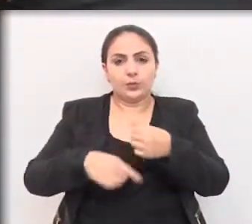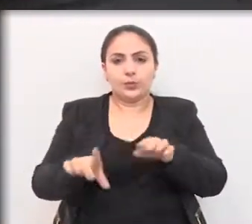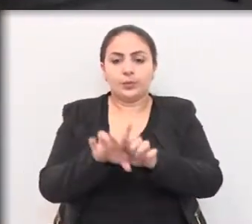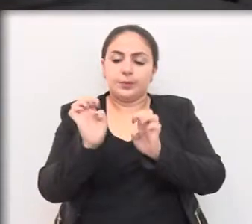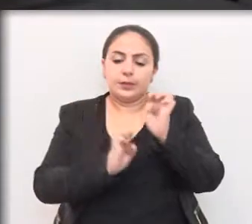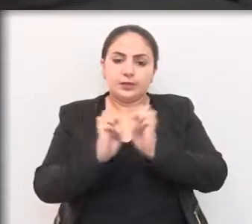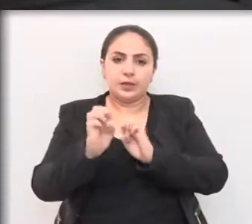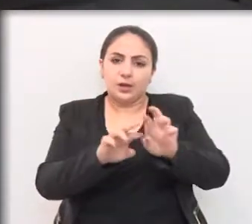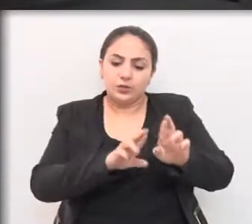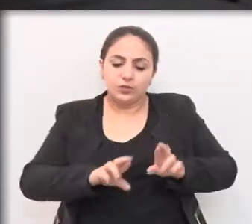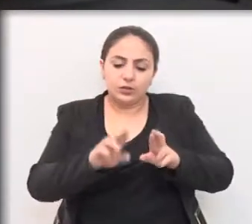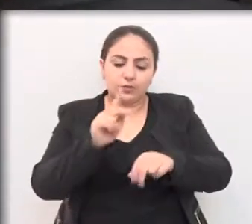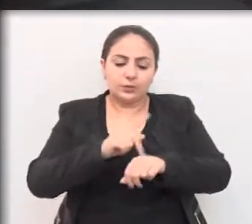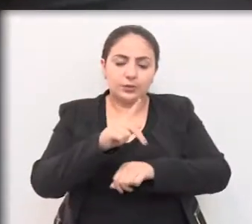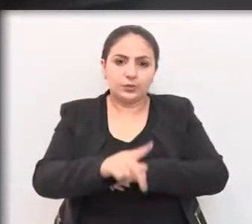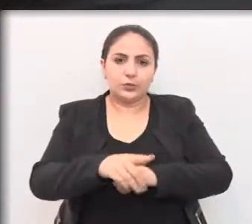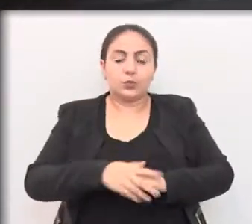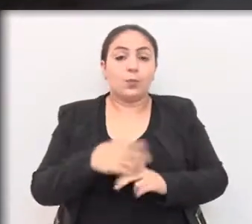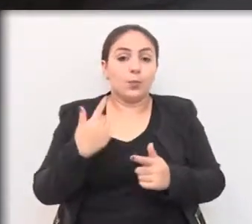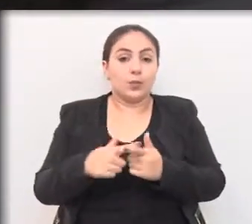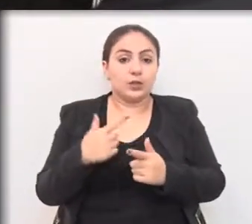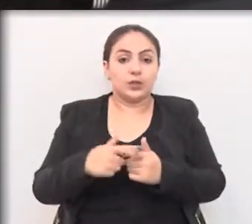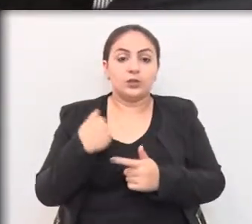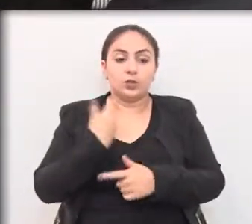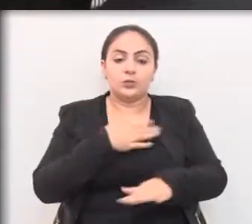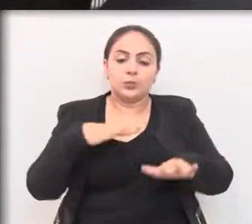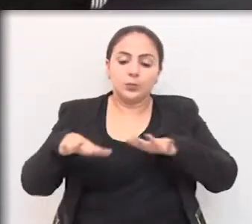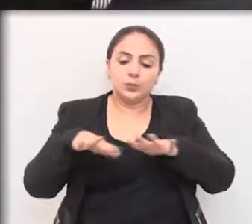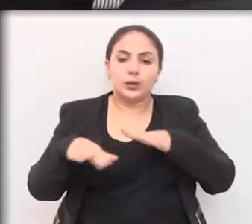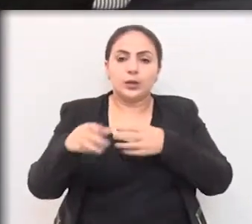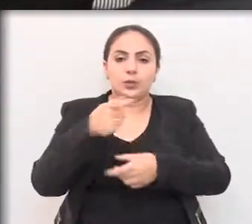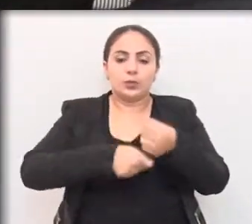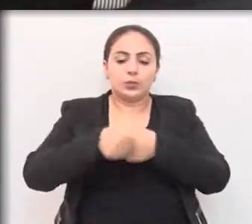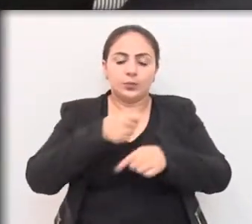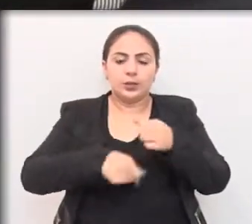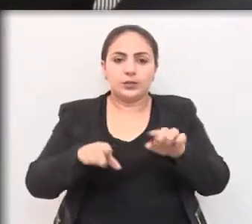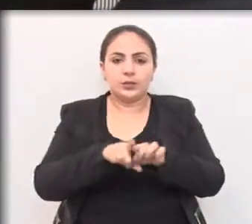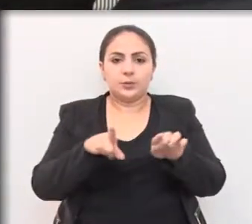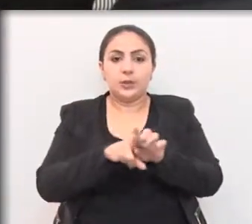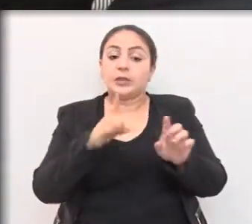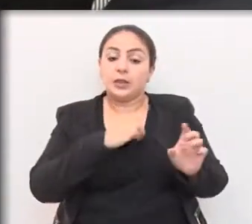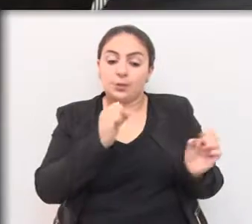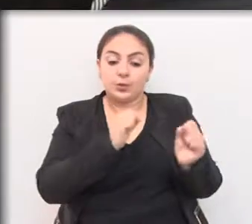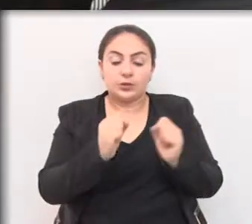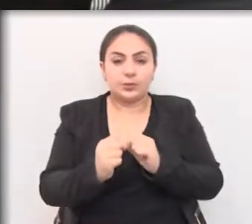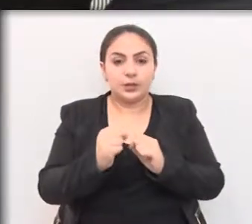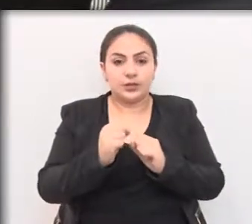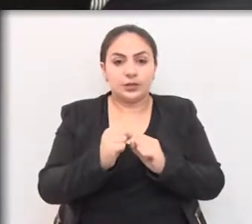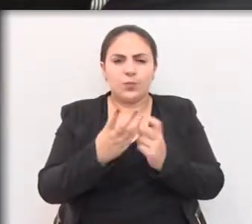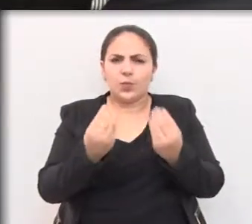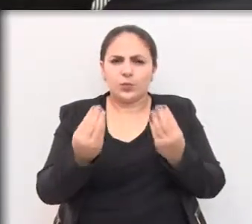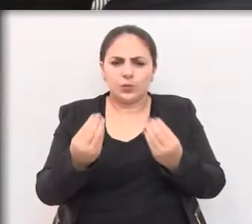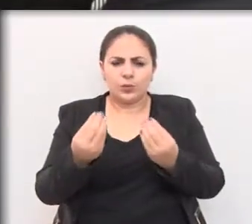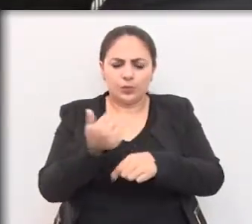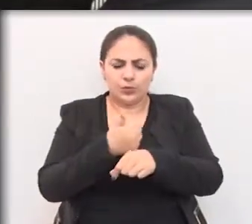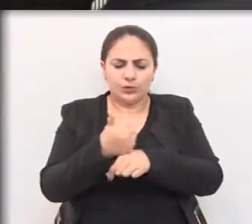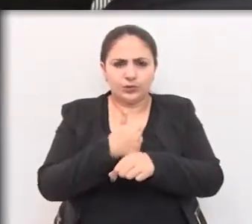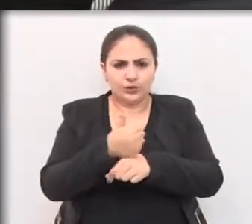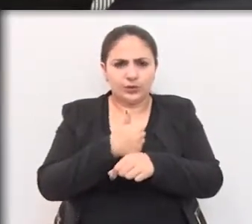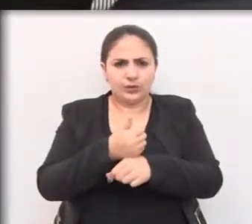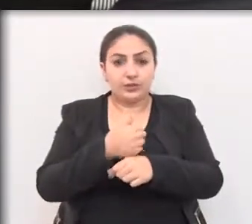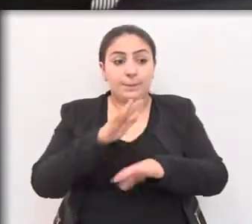e empresarial e também regional de Passo Fundo, porque nós vamos fomentar a nossa economia, nós vamos dar a possibilidade de que muitos